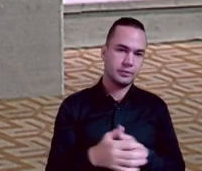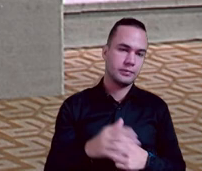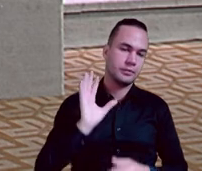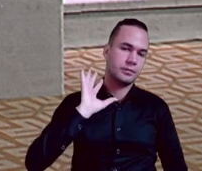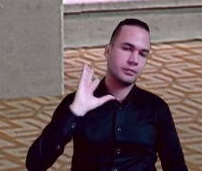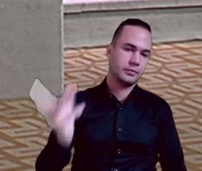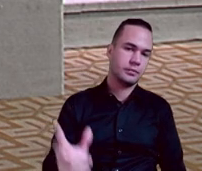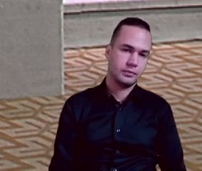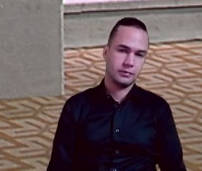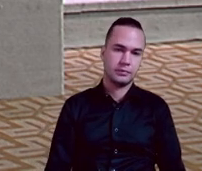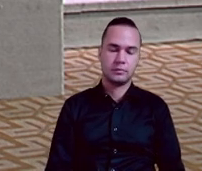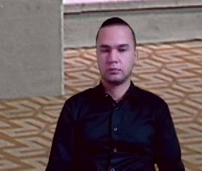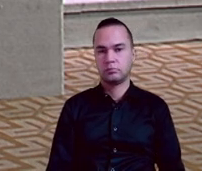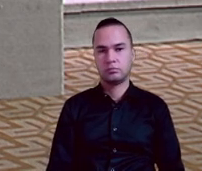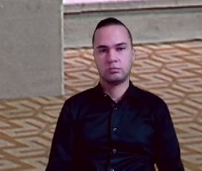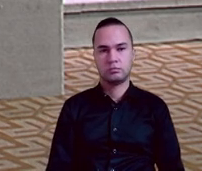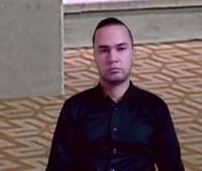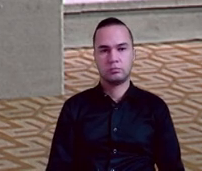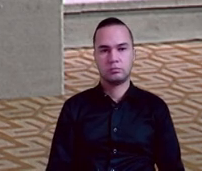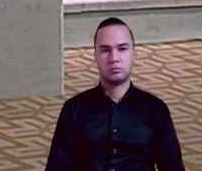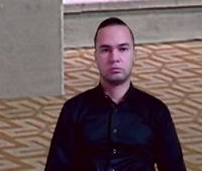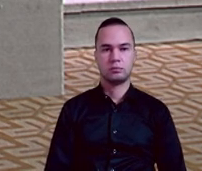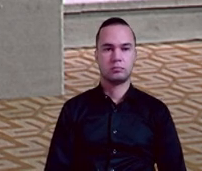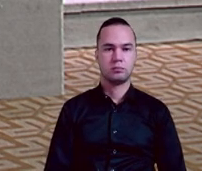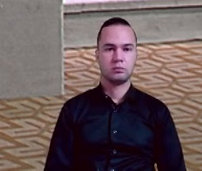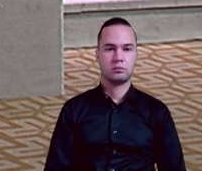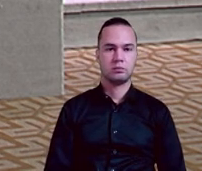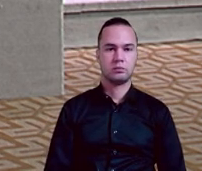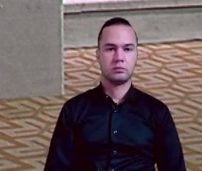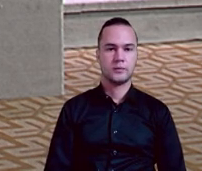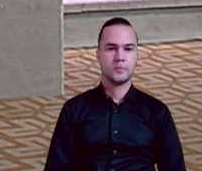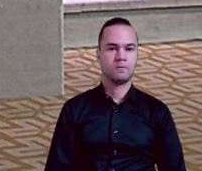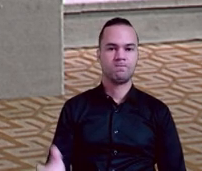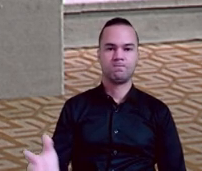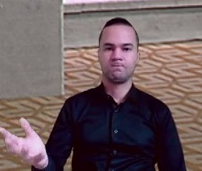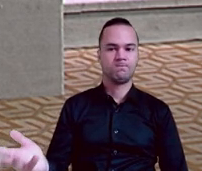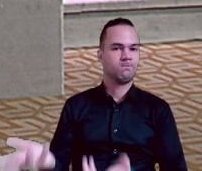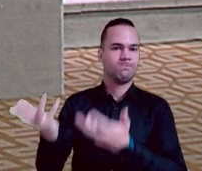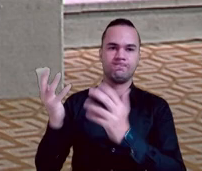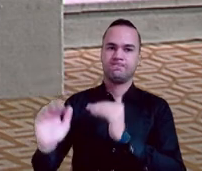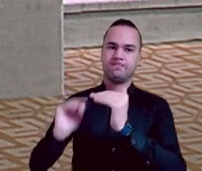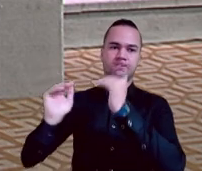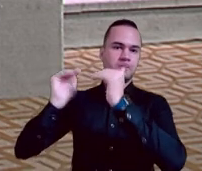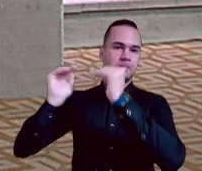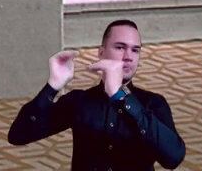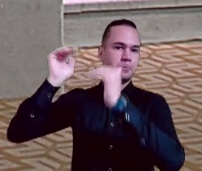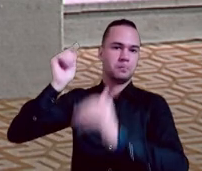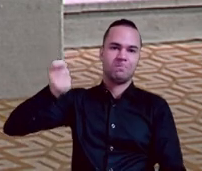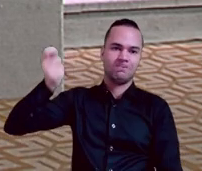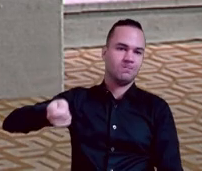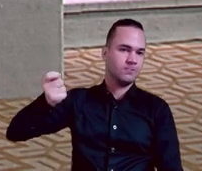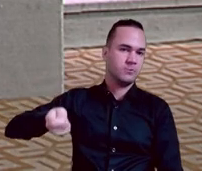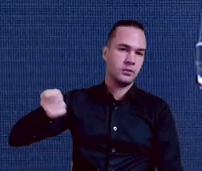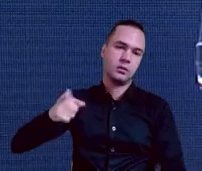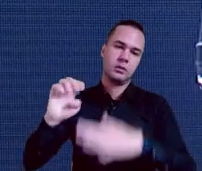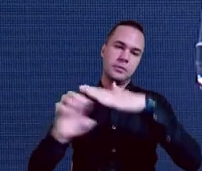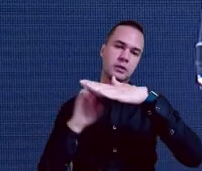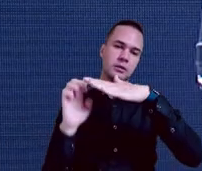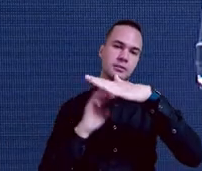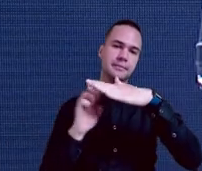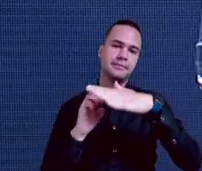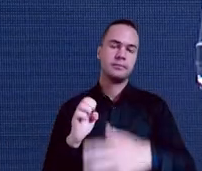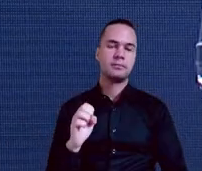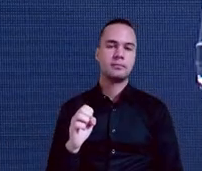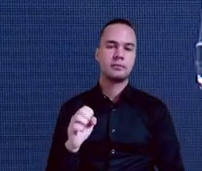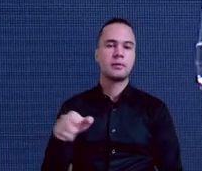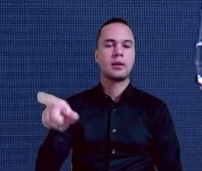uma uma agressividade de crescimento imposta nas empresas que traz um